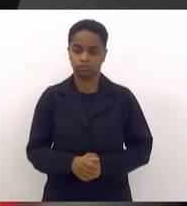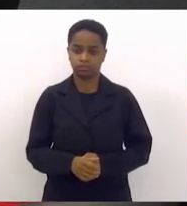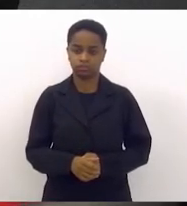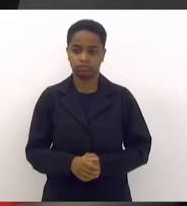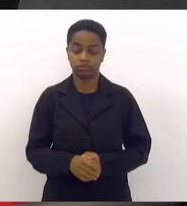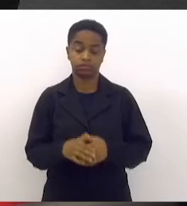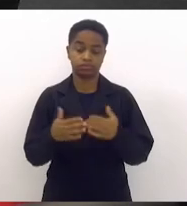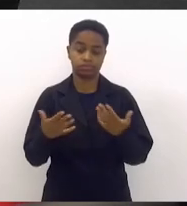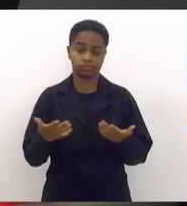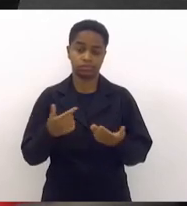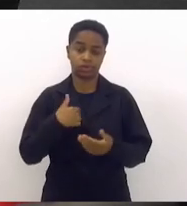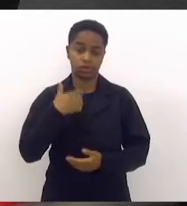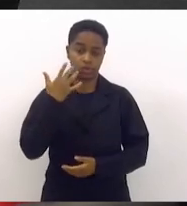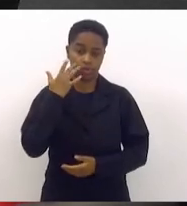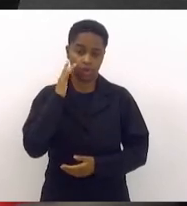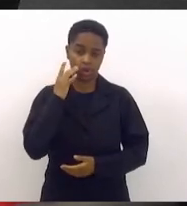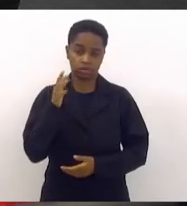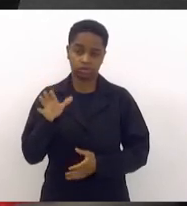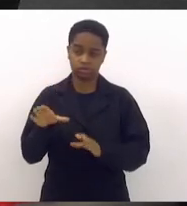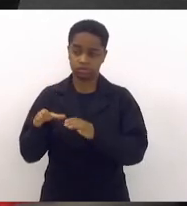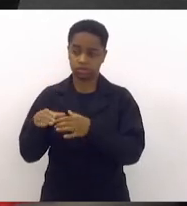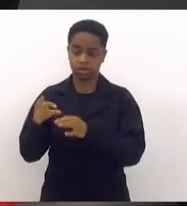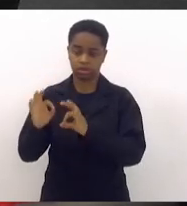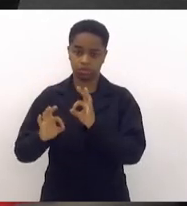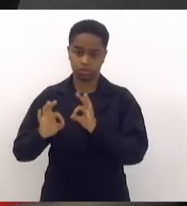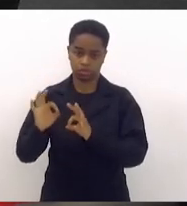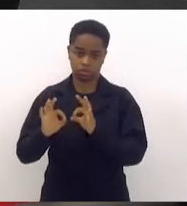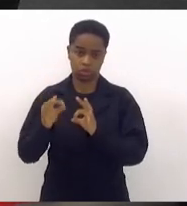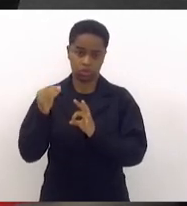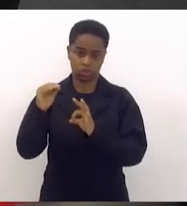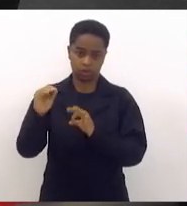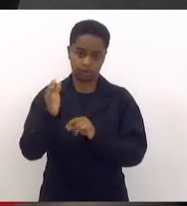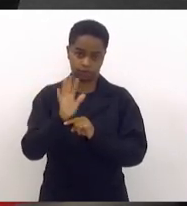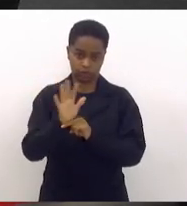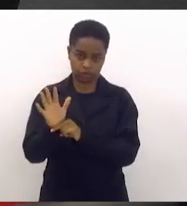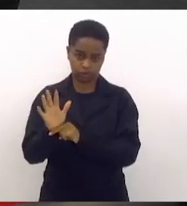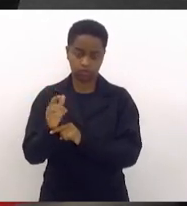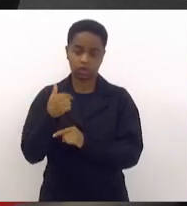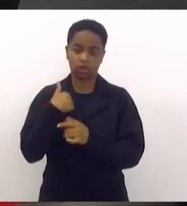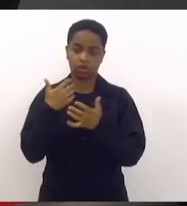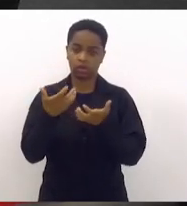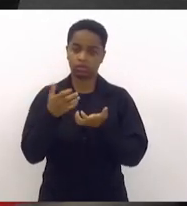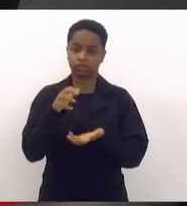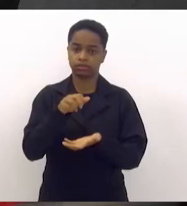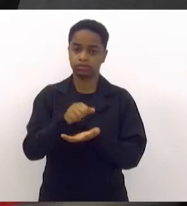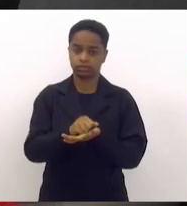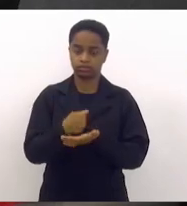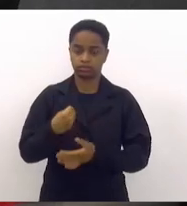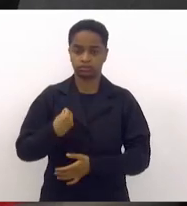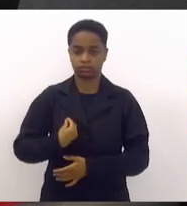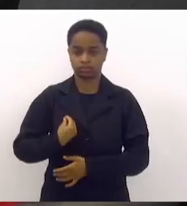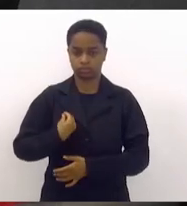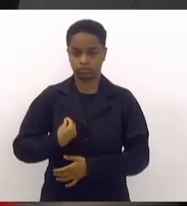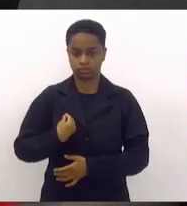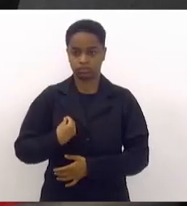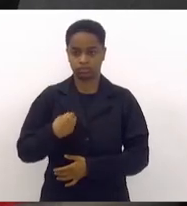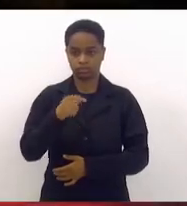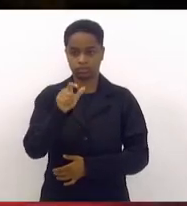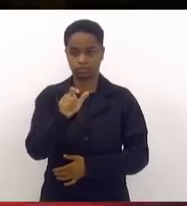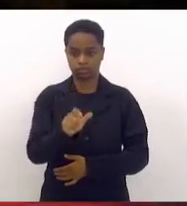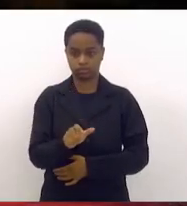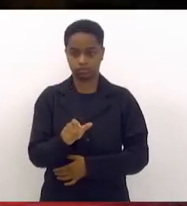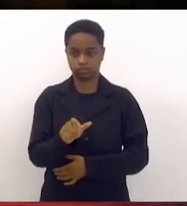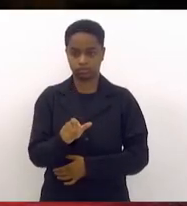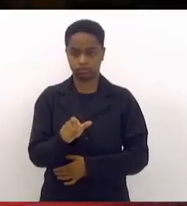Então eu acho que enquanto não consegue botar o vídeo eu queria aqui registrar a presença do